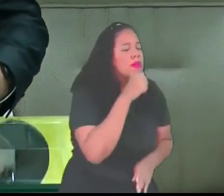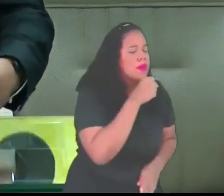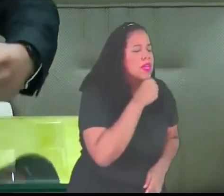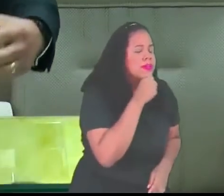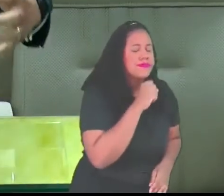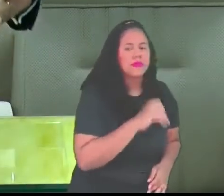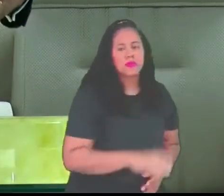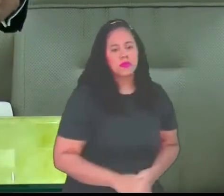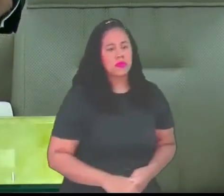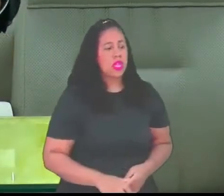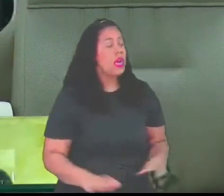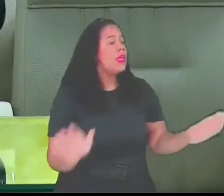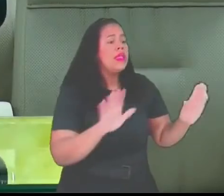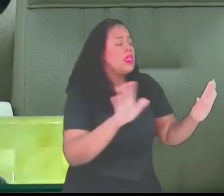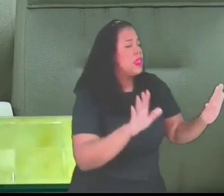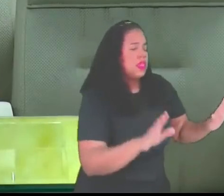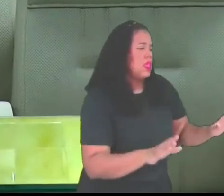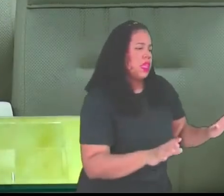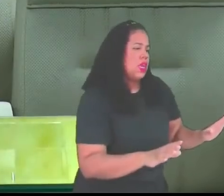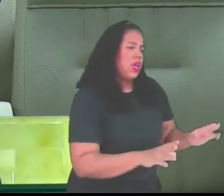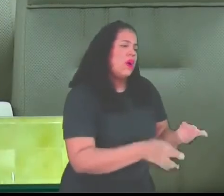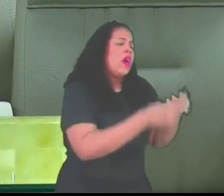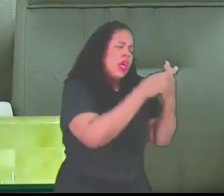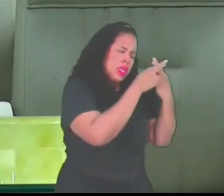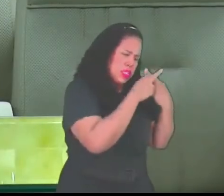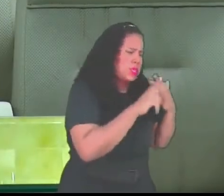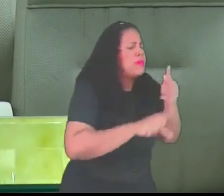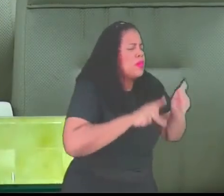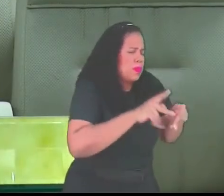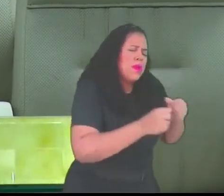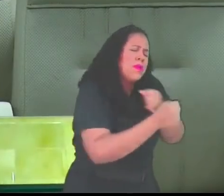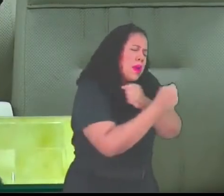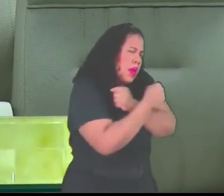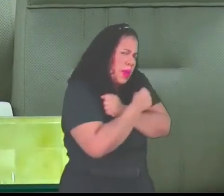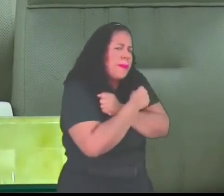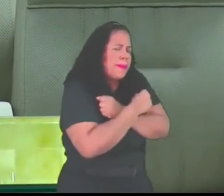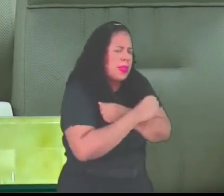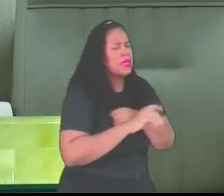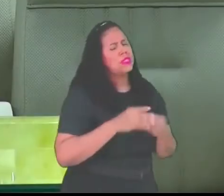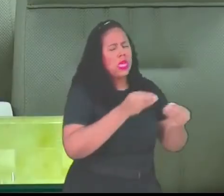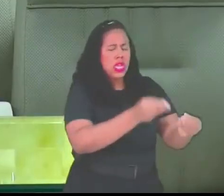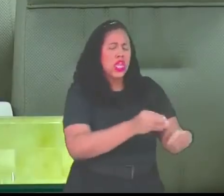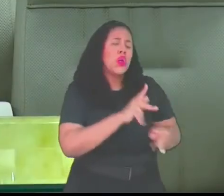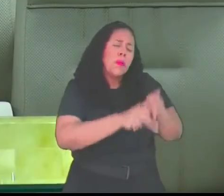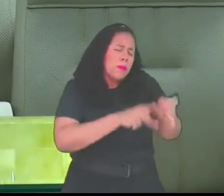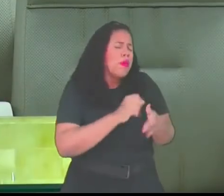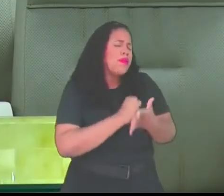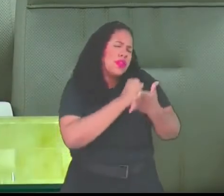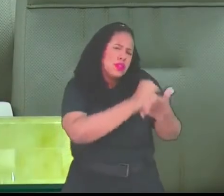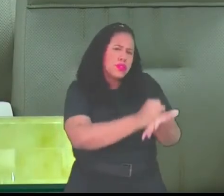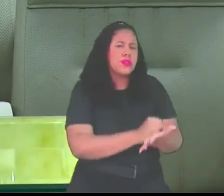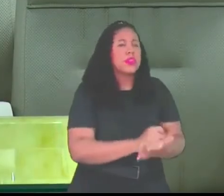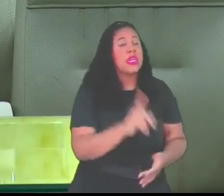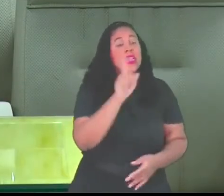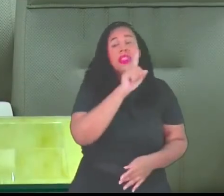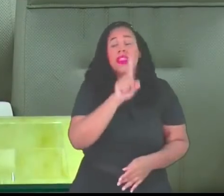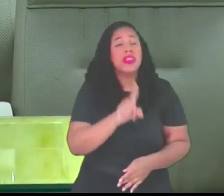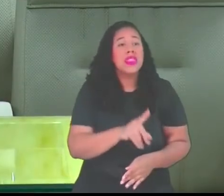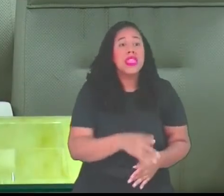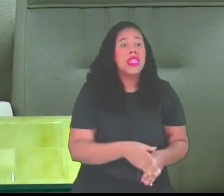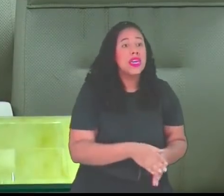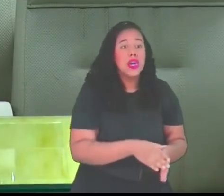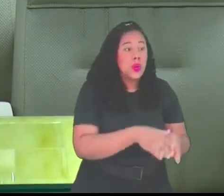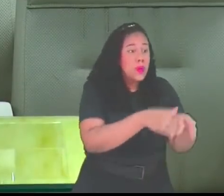Roboão, abrace o povo, respeite o povo, esteja no meio do povo, que esse povo vai ajudar. Ele não ouve o conselho dos mais